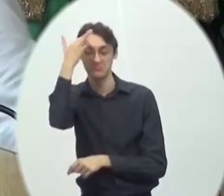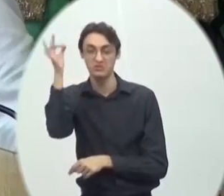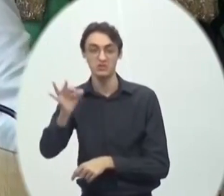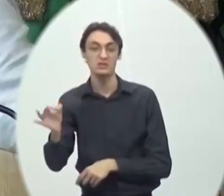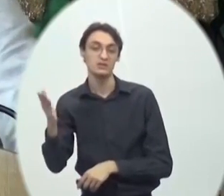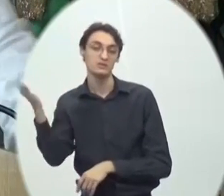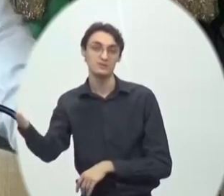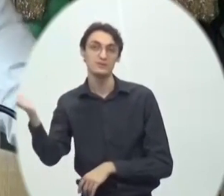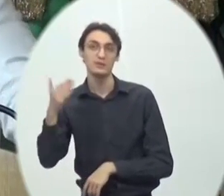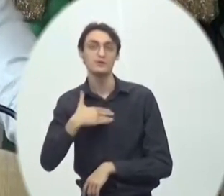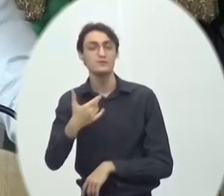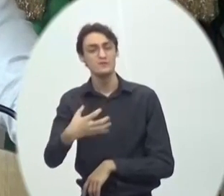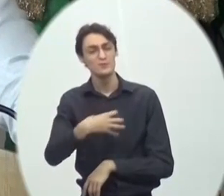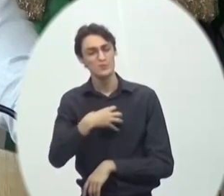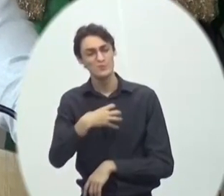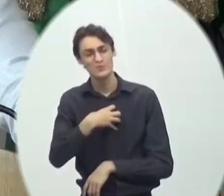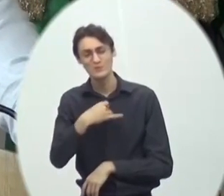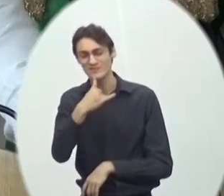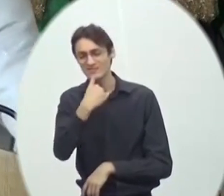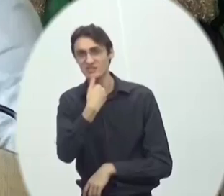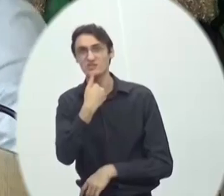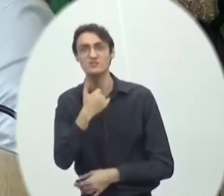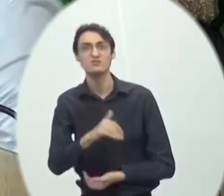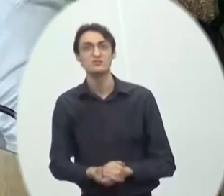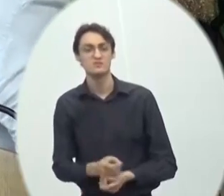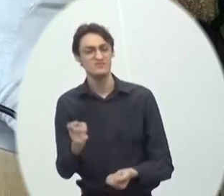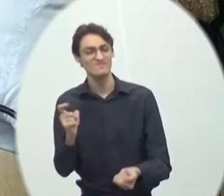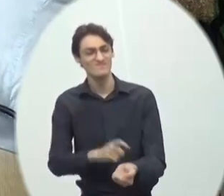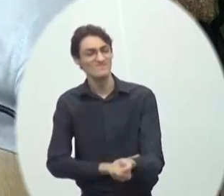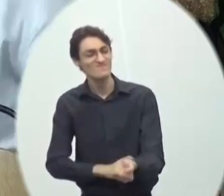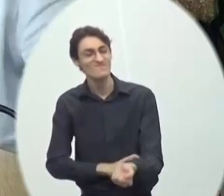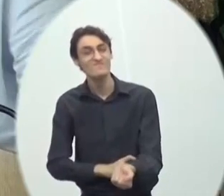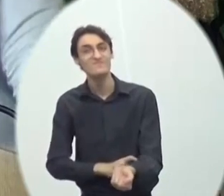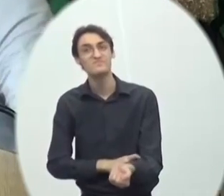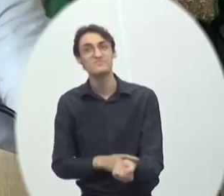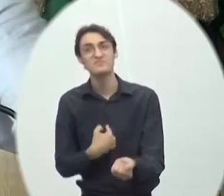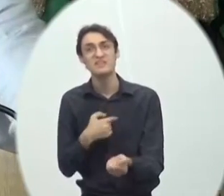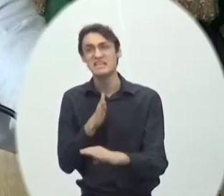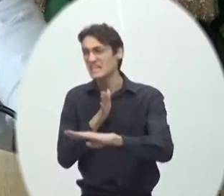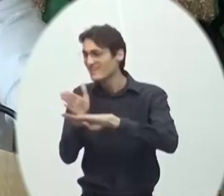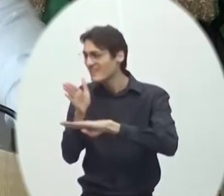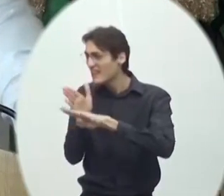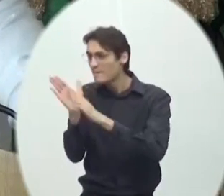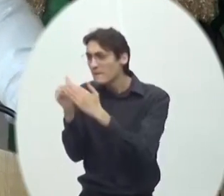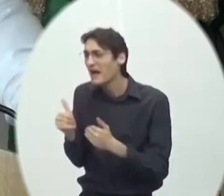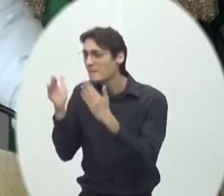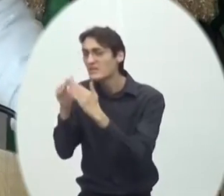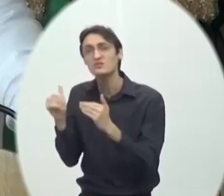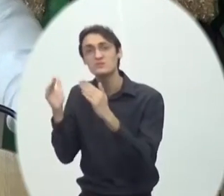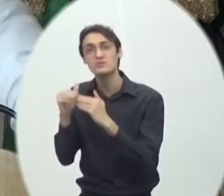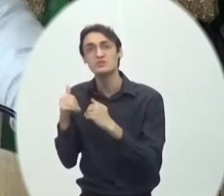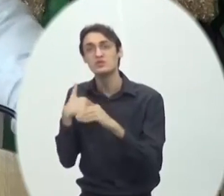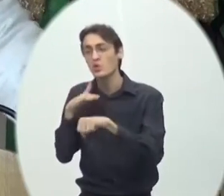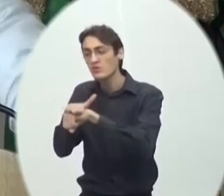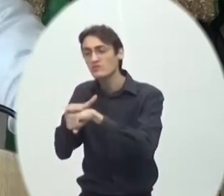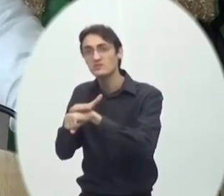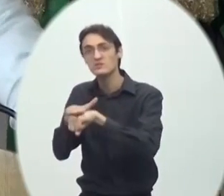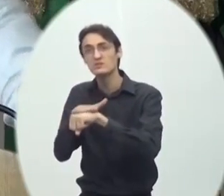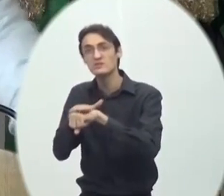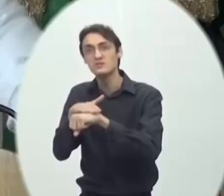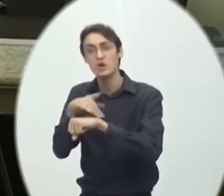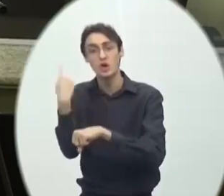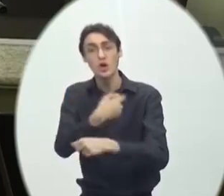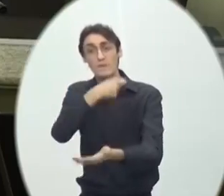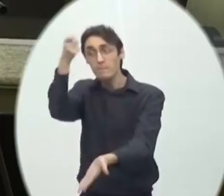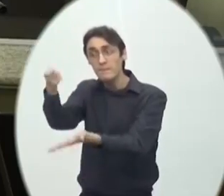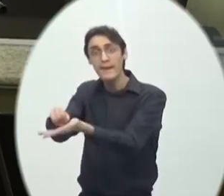eu fico assim chateado de nós ter que ficar lá e se humilhar para poder falar com uma pessoa que está sendo paga com o dinheiro